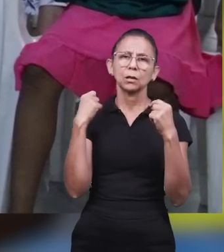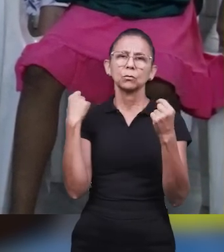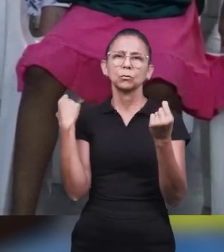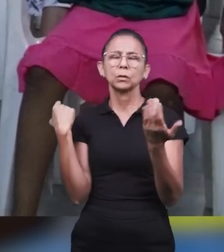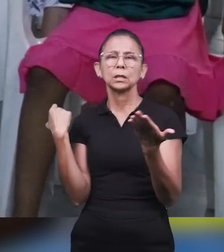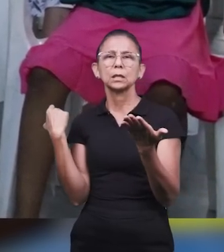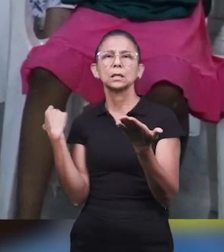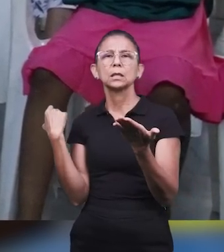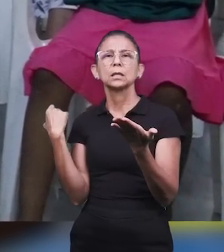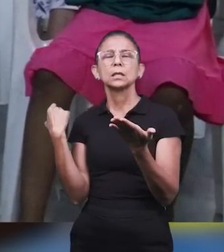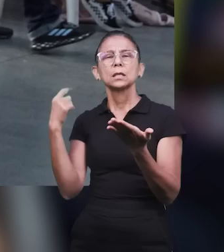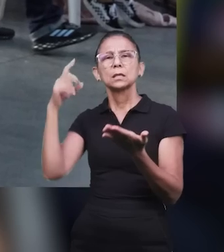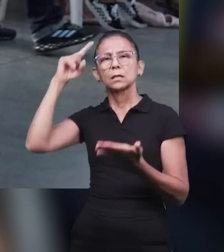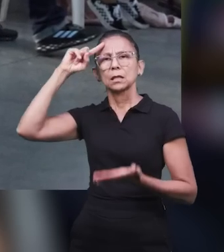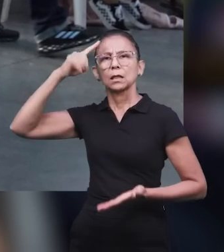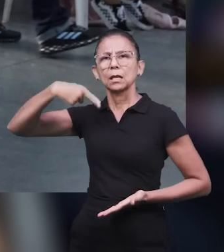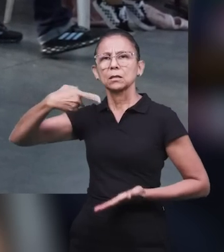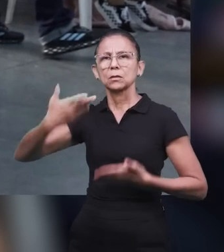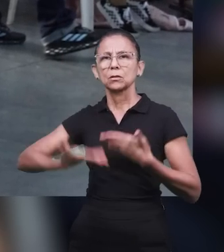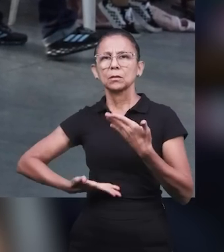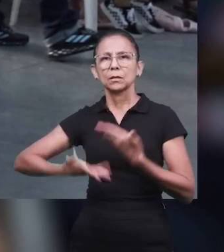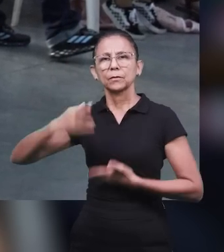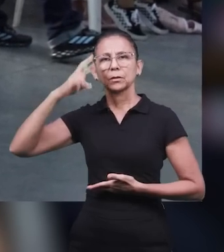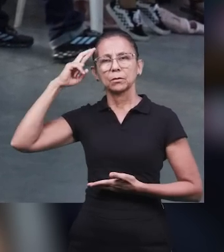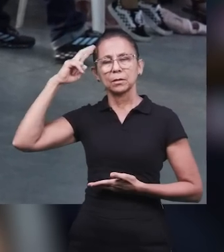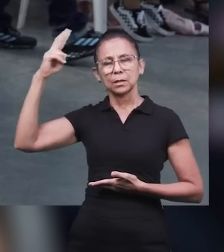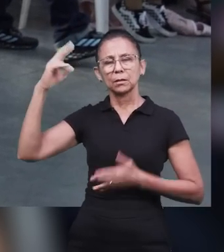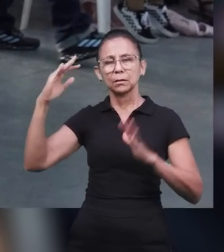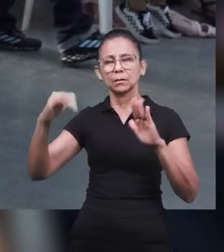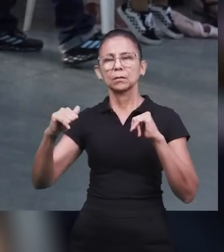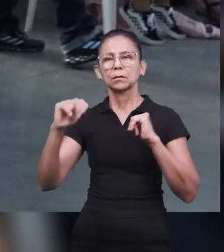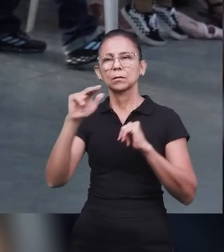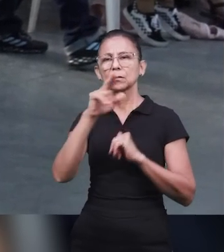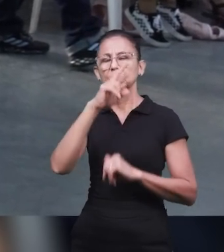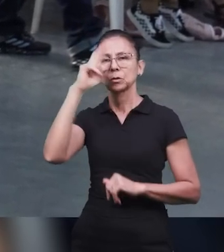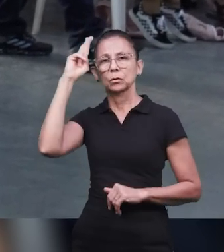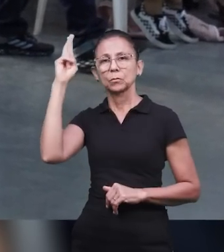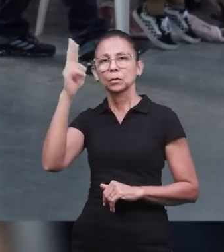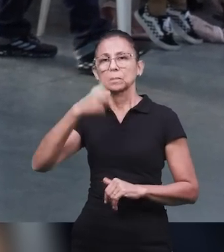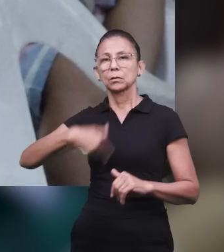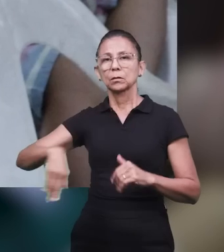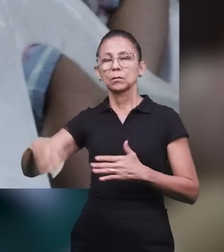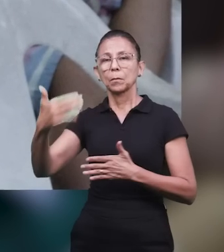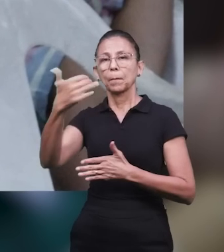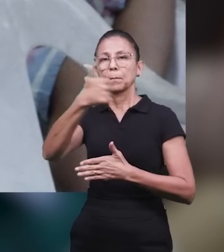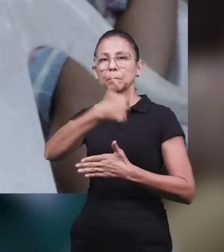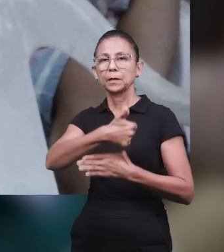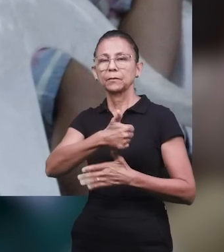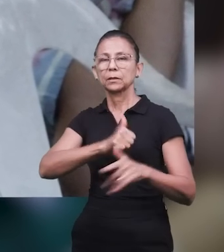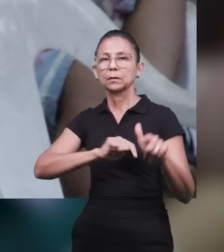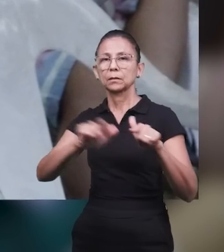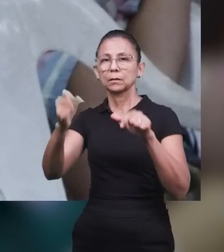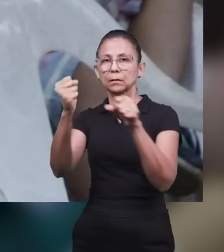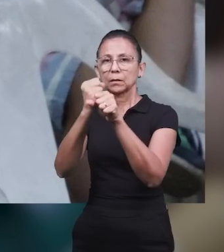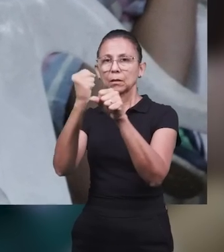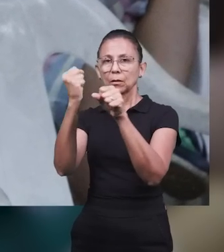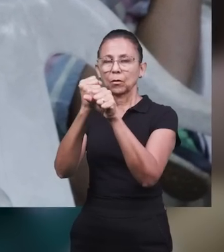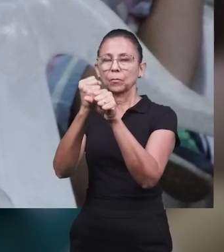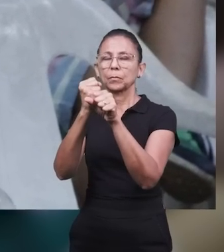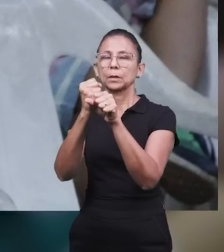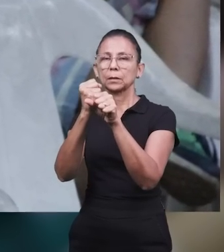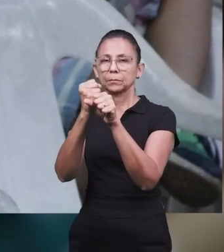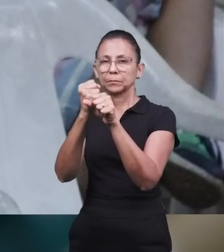vidas. Louvado seja o nome do Senhor por termos o privilégio de realizar a obra